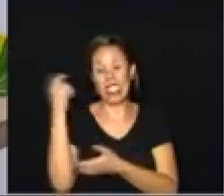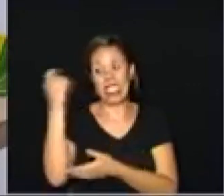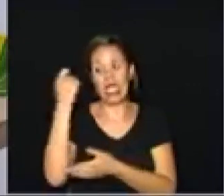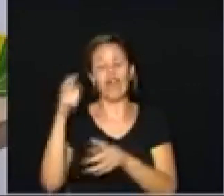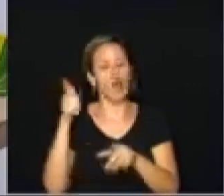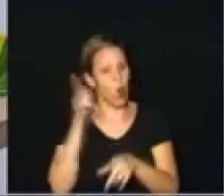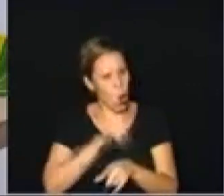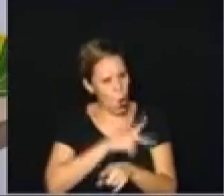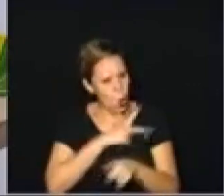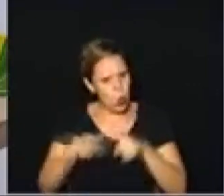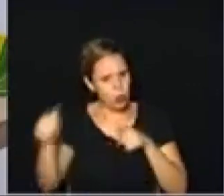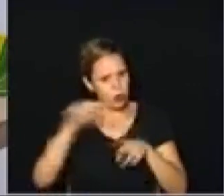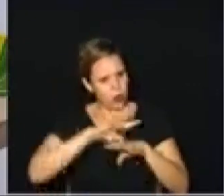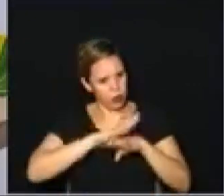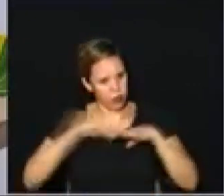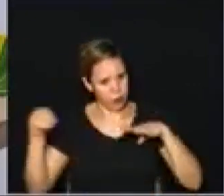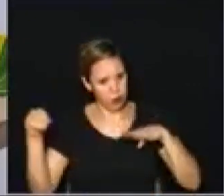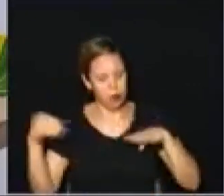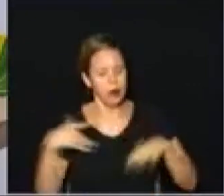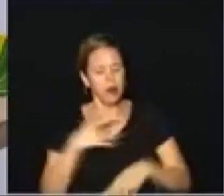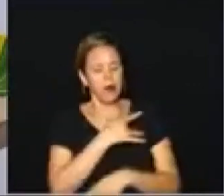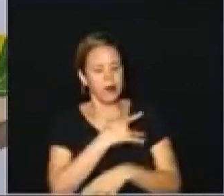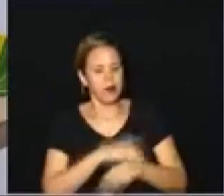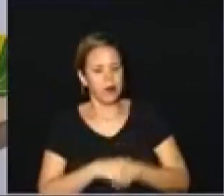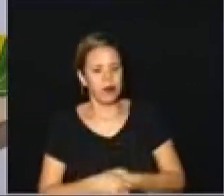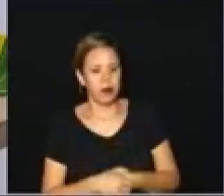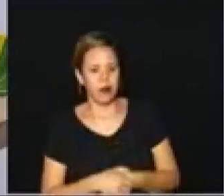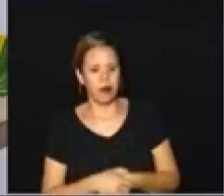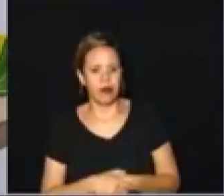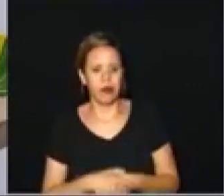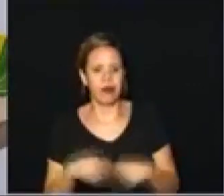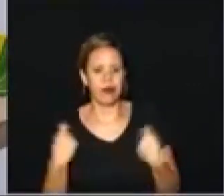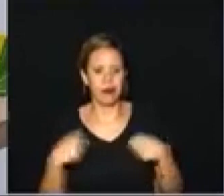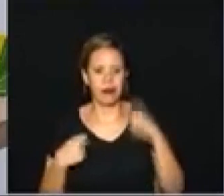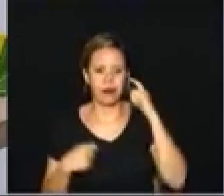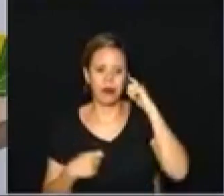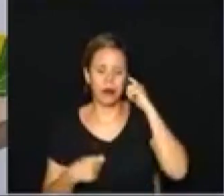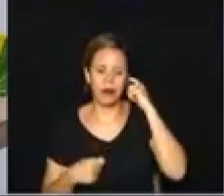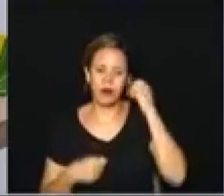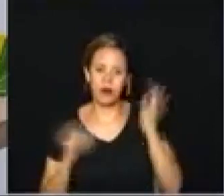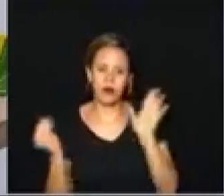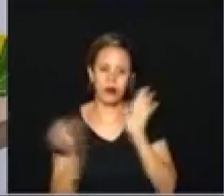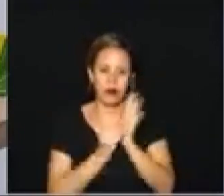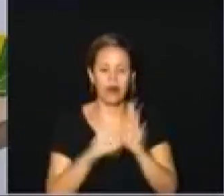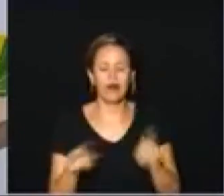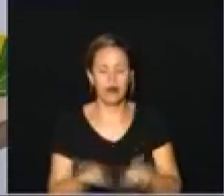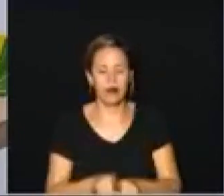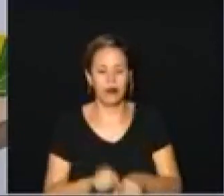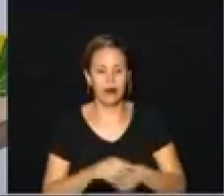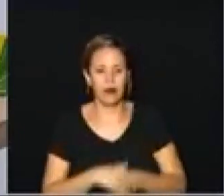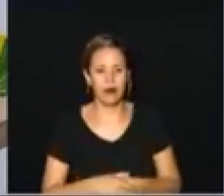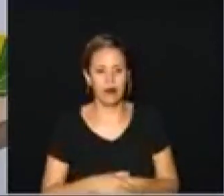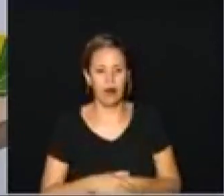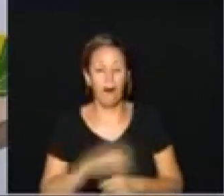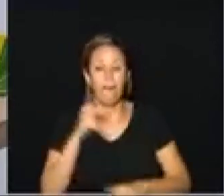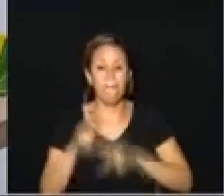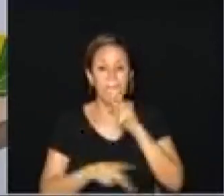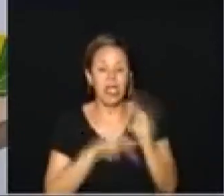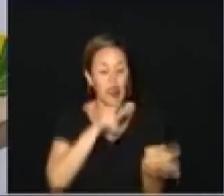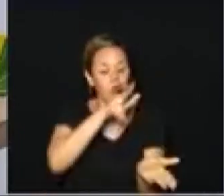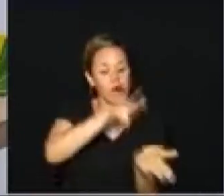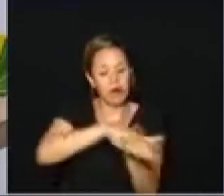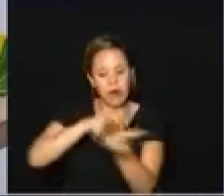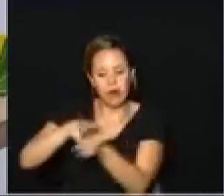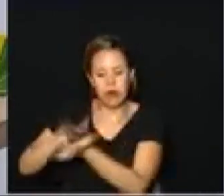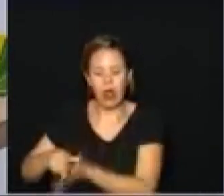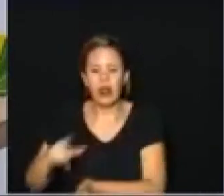e conseguiram recuperar a saúde. Isso precisa ser registrado também. Pessoas